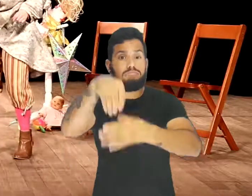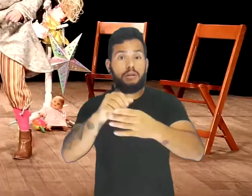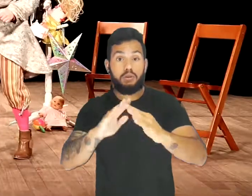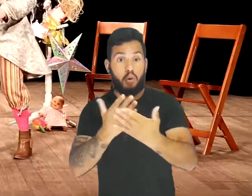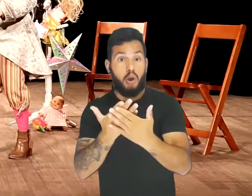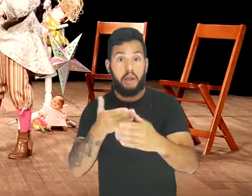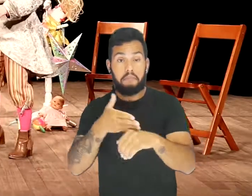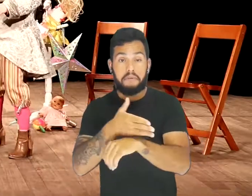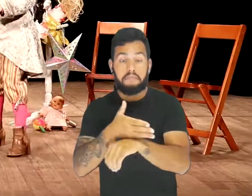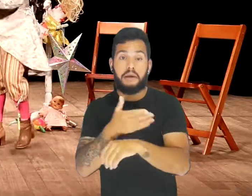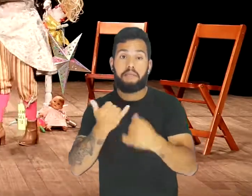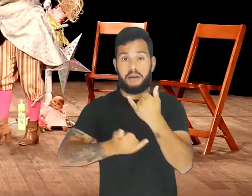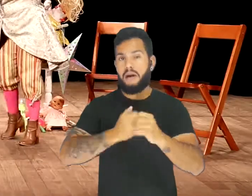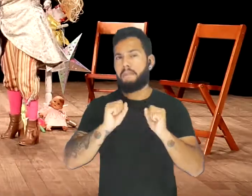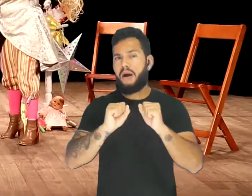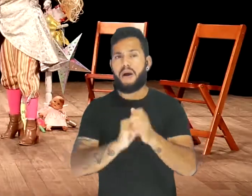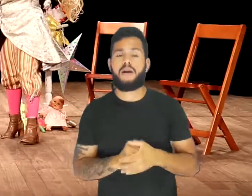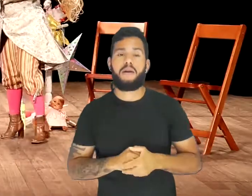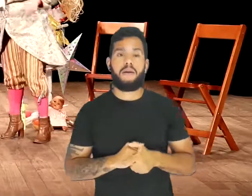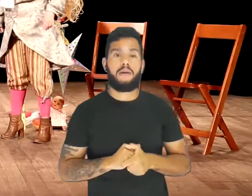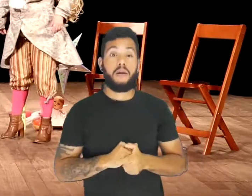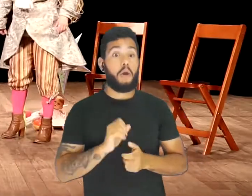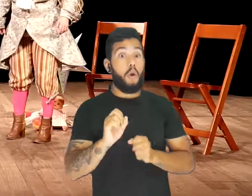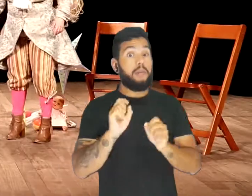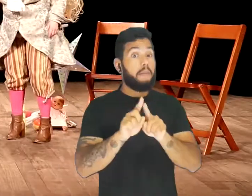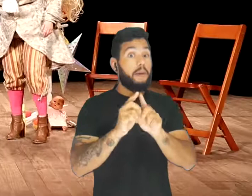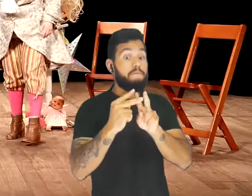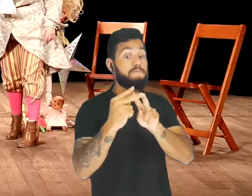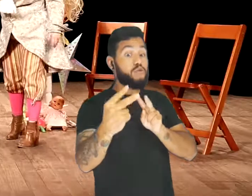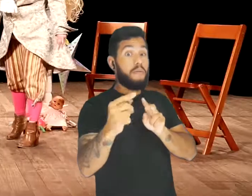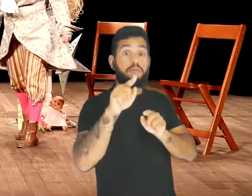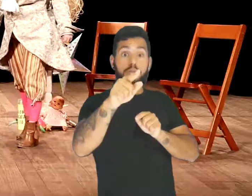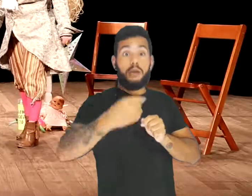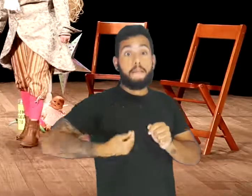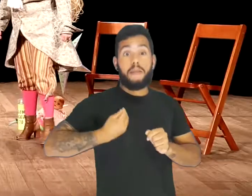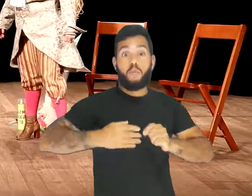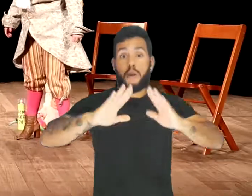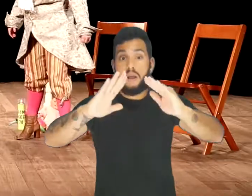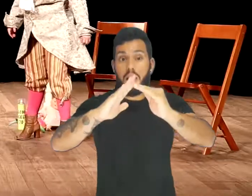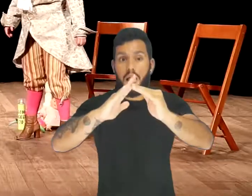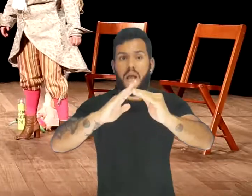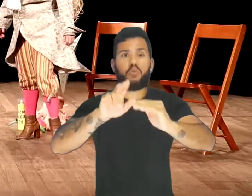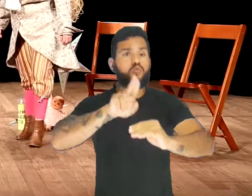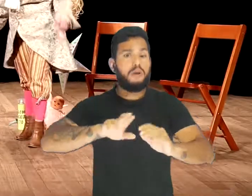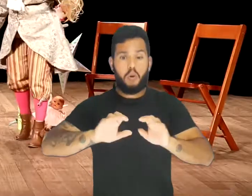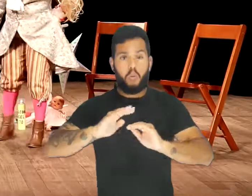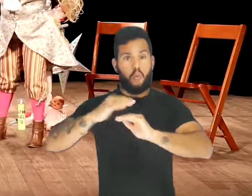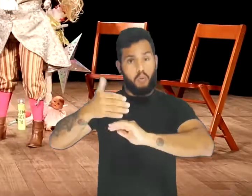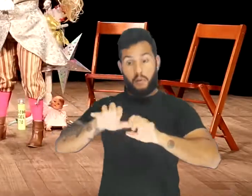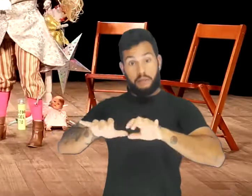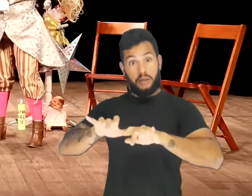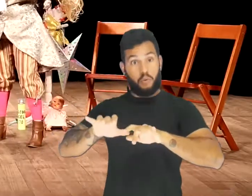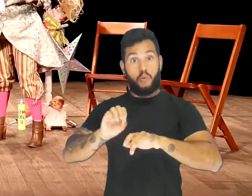escola, lá. Duas palavras. Eles podem brincar na escola. Isso. É, pode ser assim, escrever. É. Ou pode ser assim, ó, virtualmente.